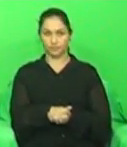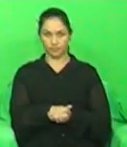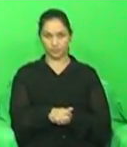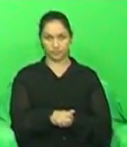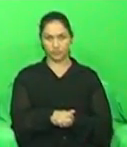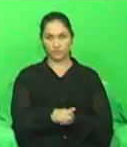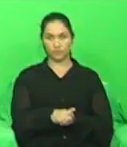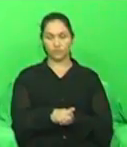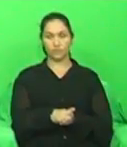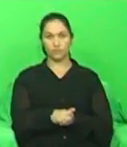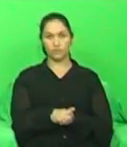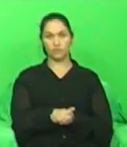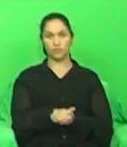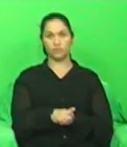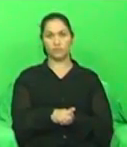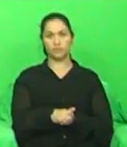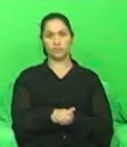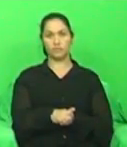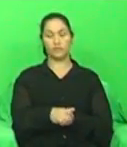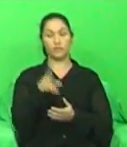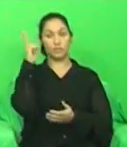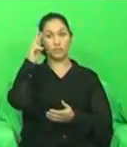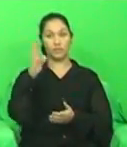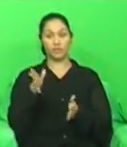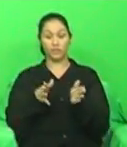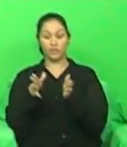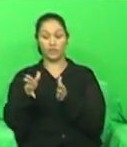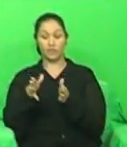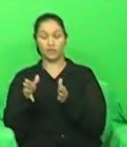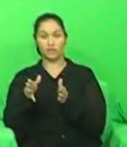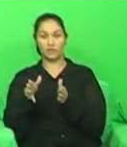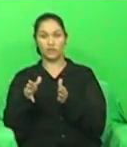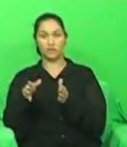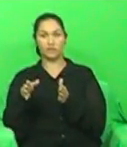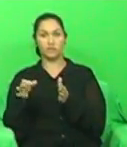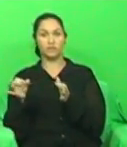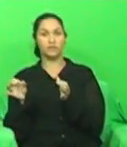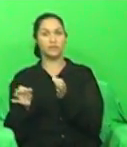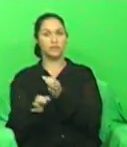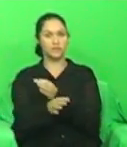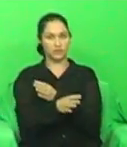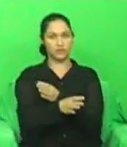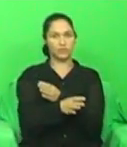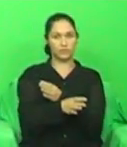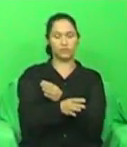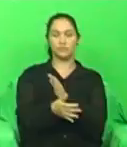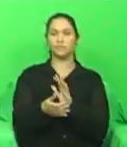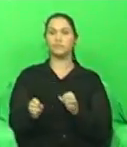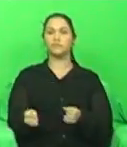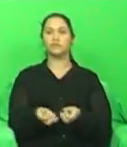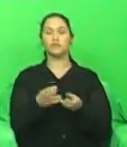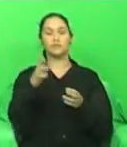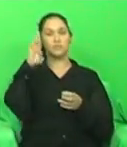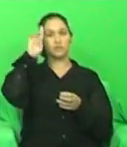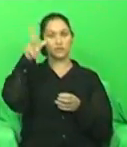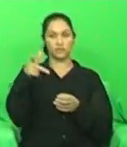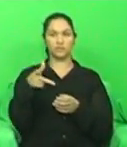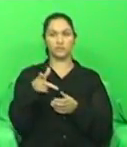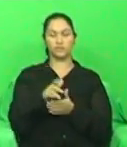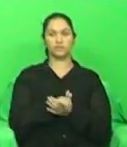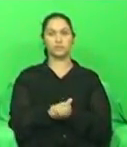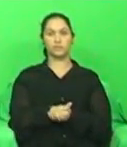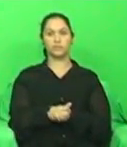anterior tha não foi o ano passado foi maior no interior onde o da legislatura passada então isso acho que resolve essa situação é uma